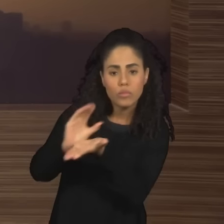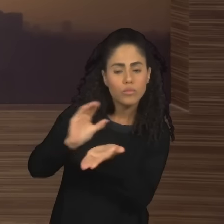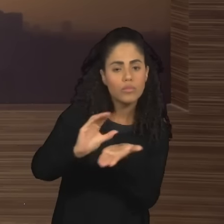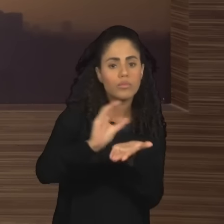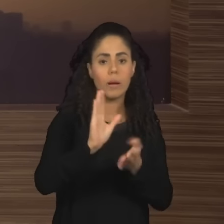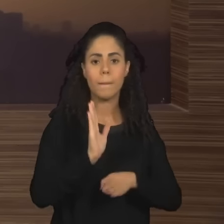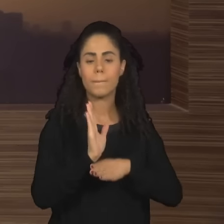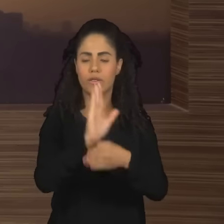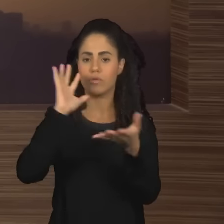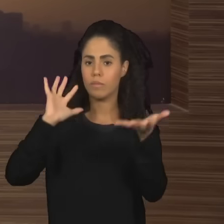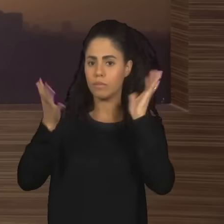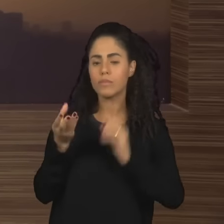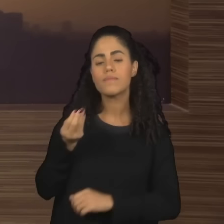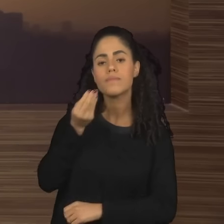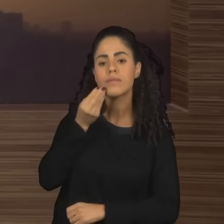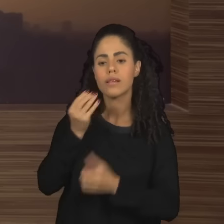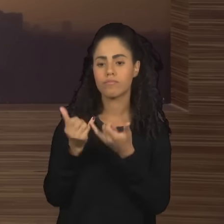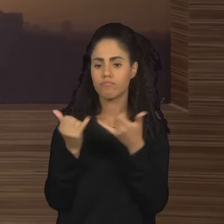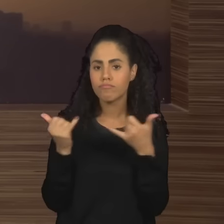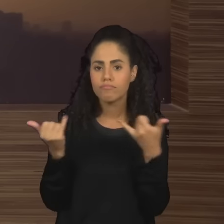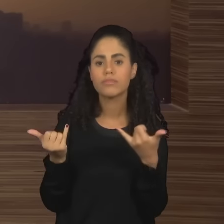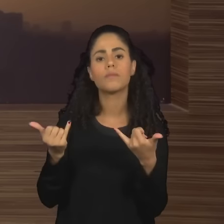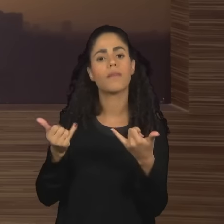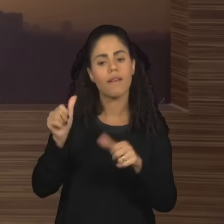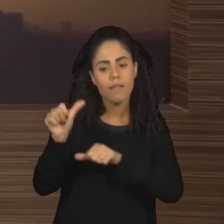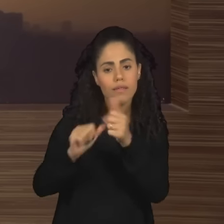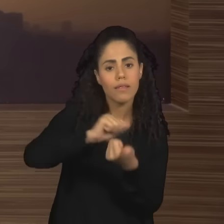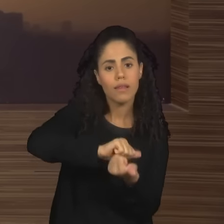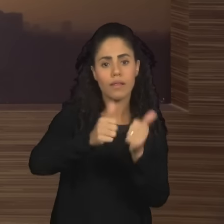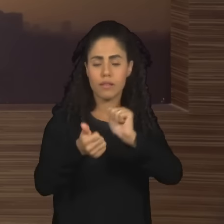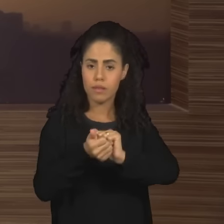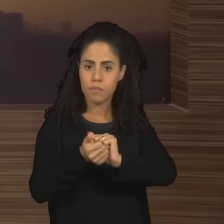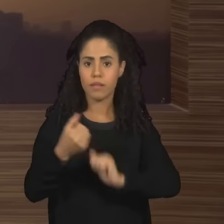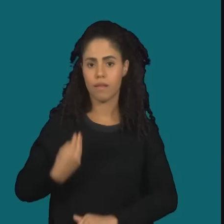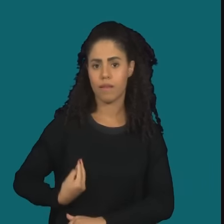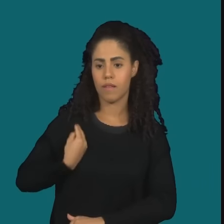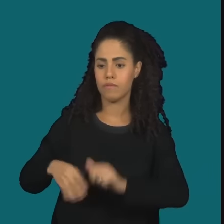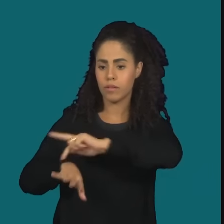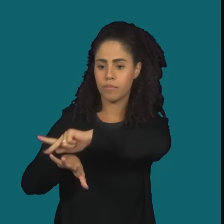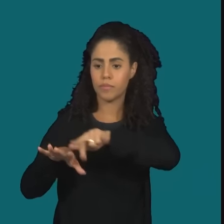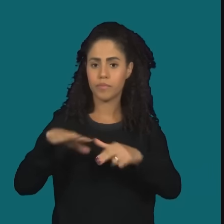para uma mudança das fontes de energia que colocam em risco a vida na Terra.